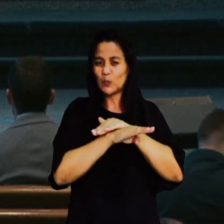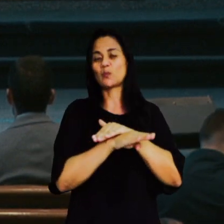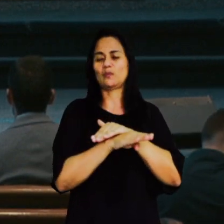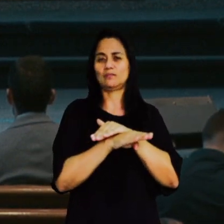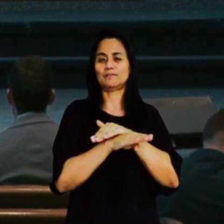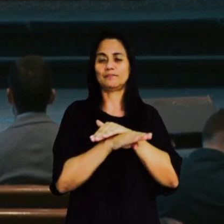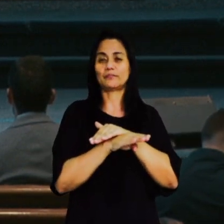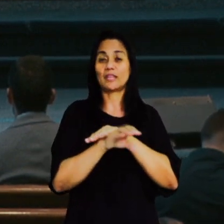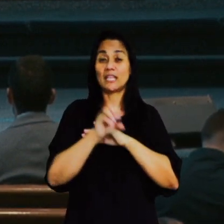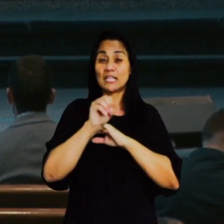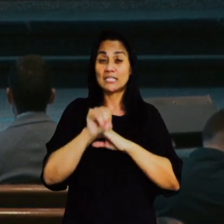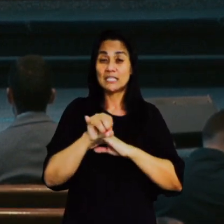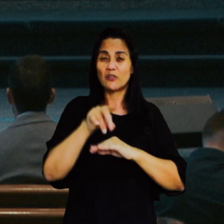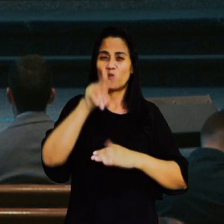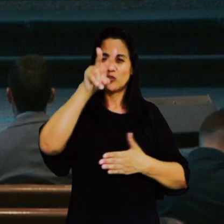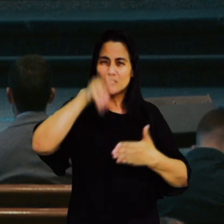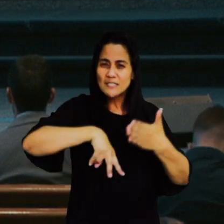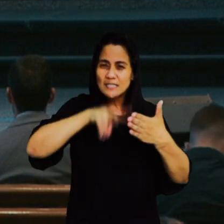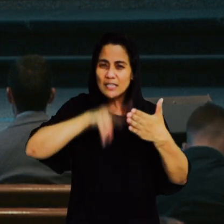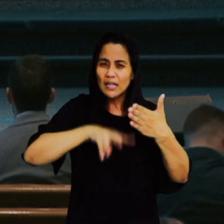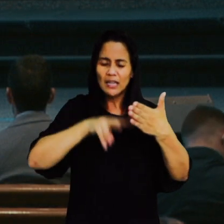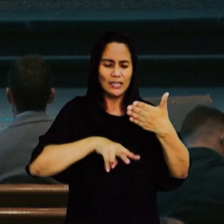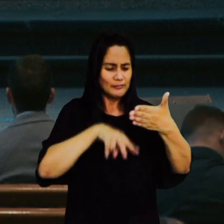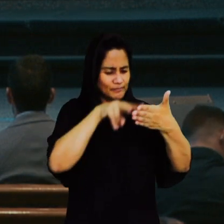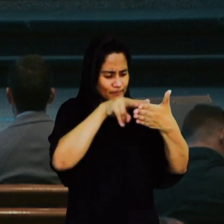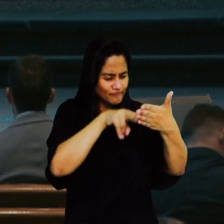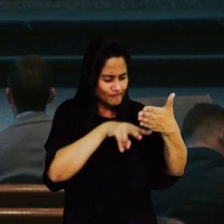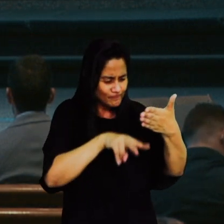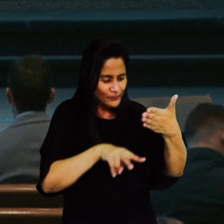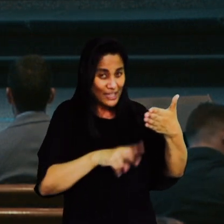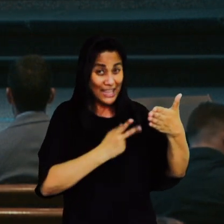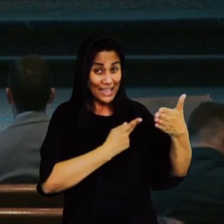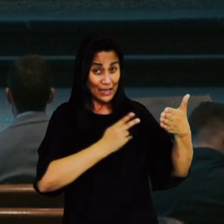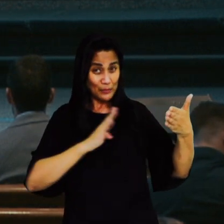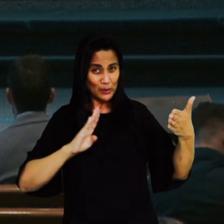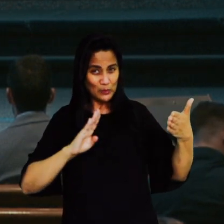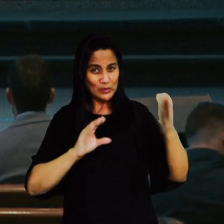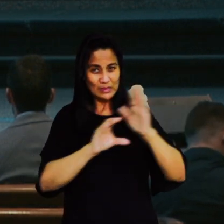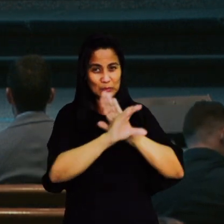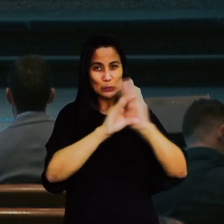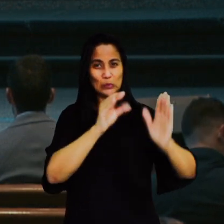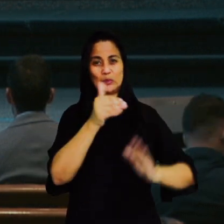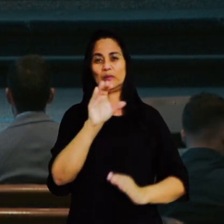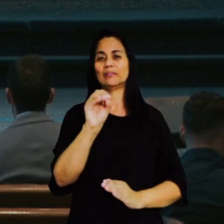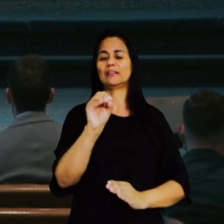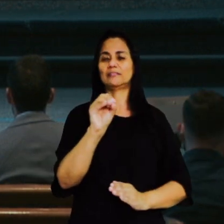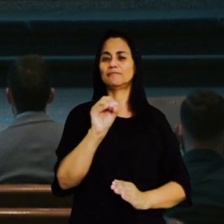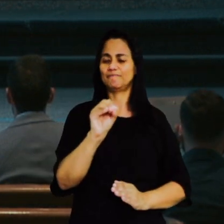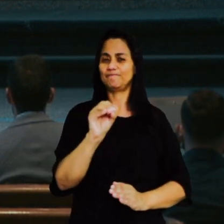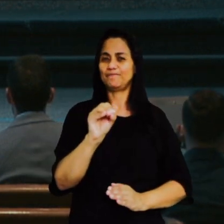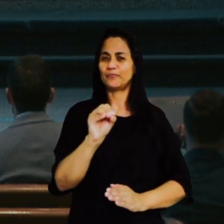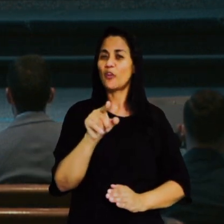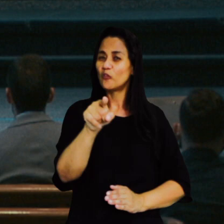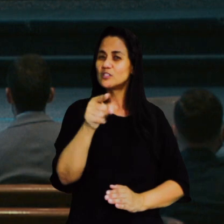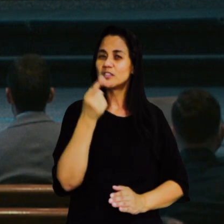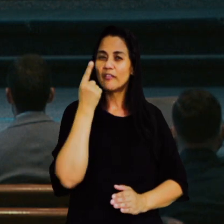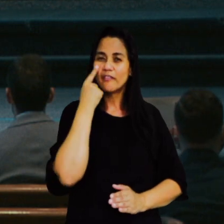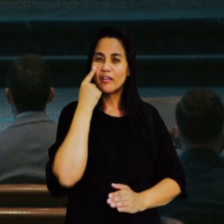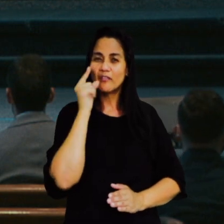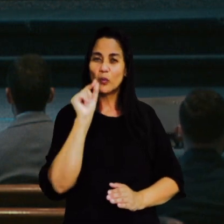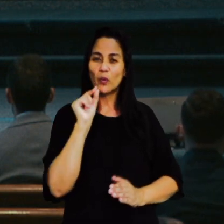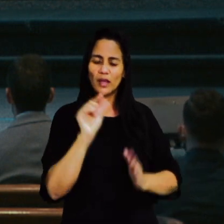para o final do livro de Hebreus, capítulo 10, você vai ver que a Bíblia fala que